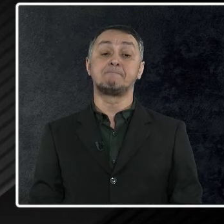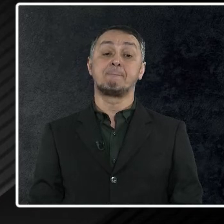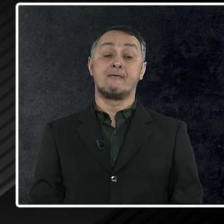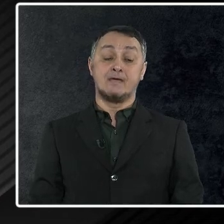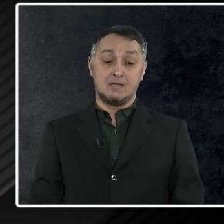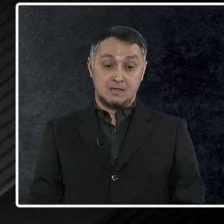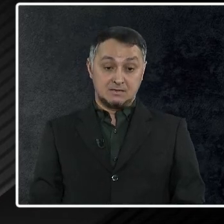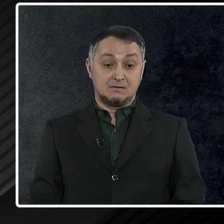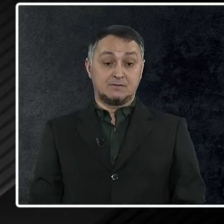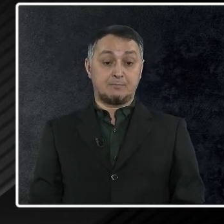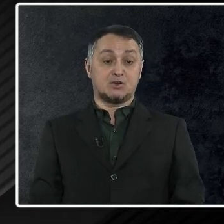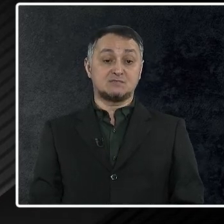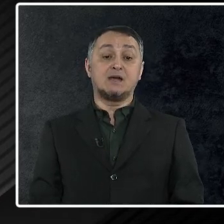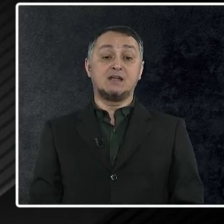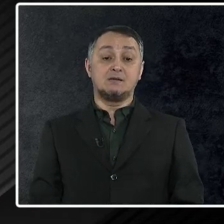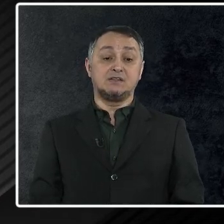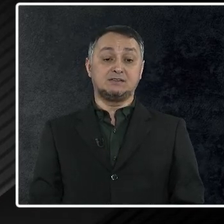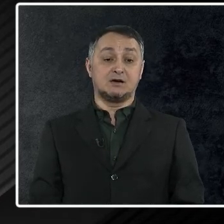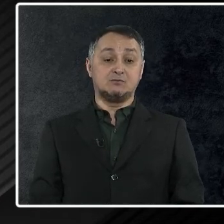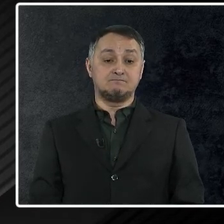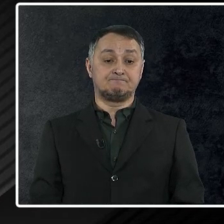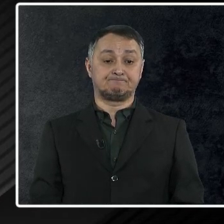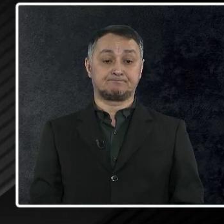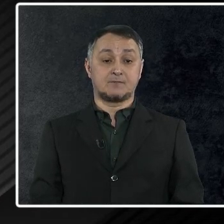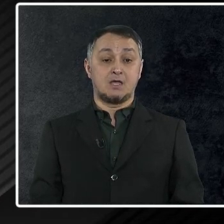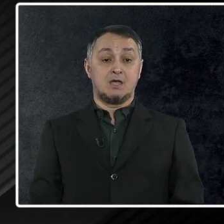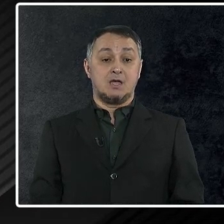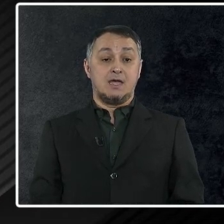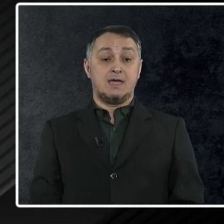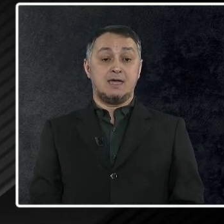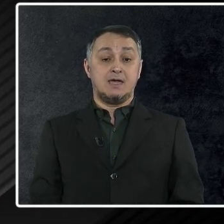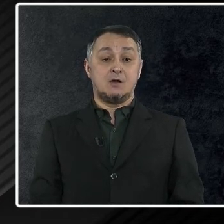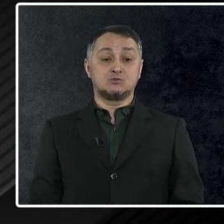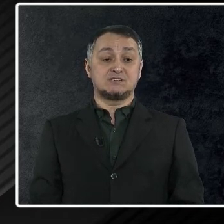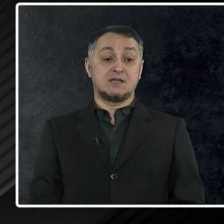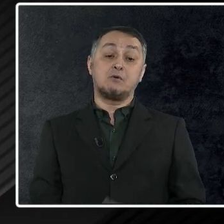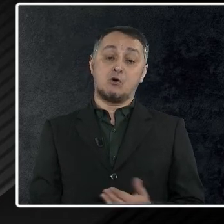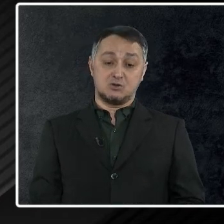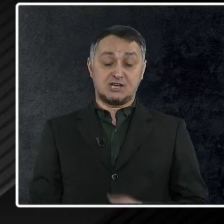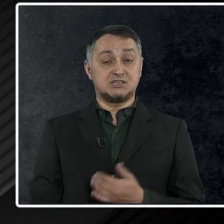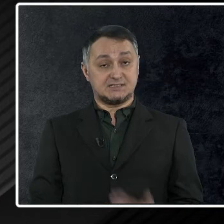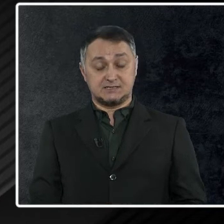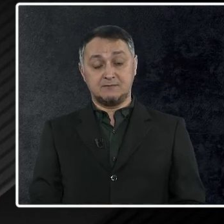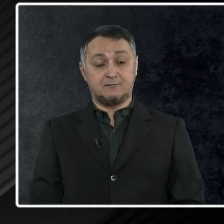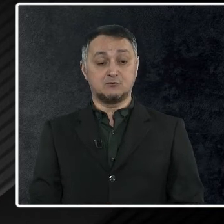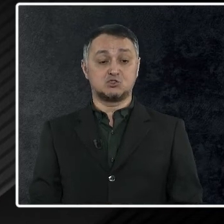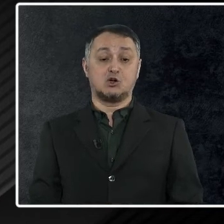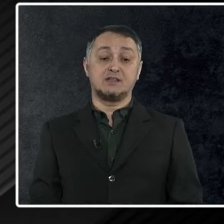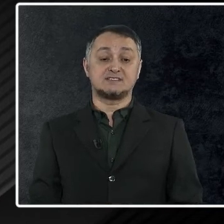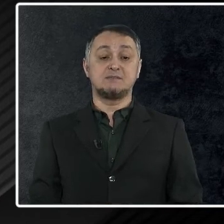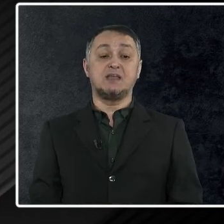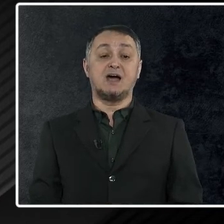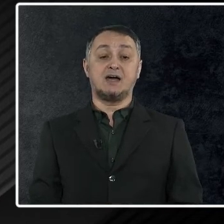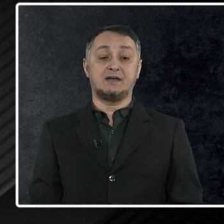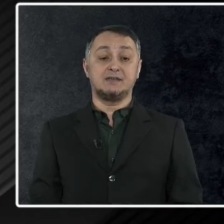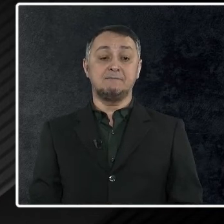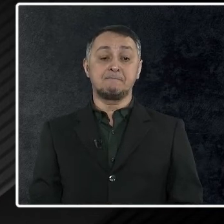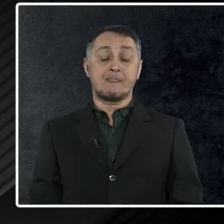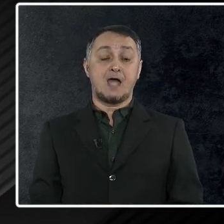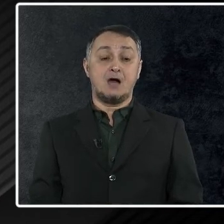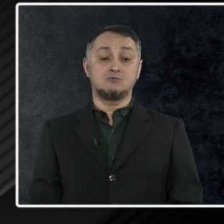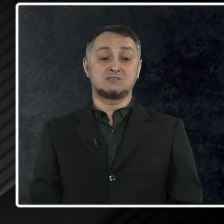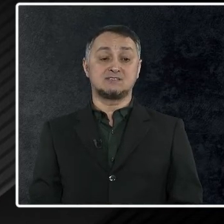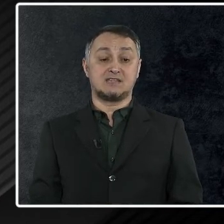problema. Na próxima lâmina, então, o sistema, como eu já disse, funciona similar